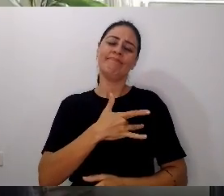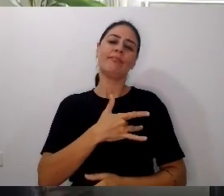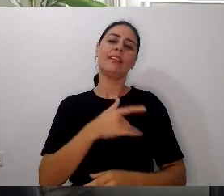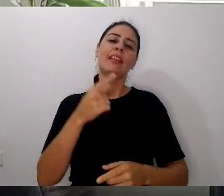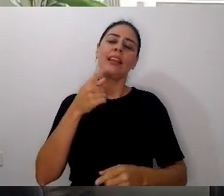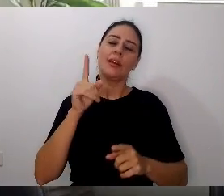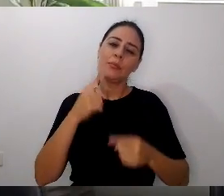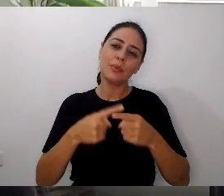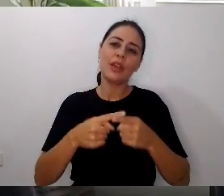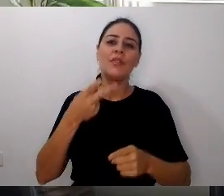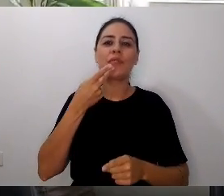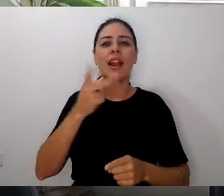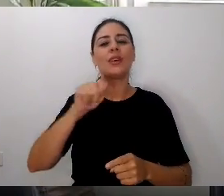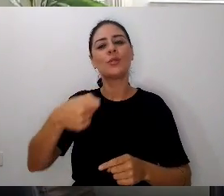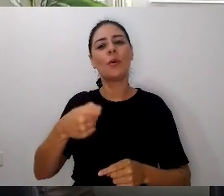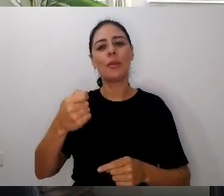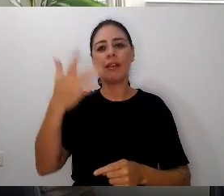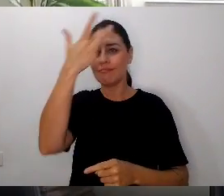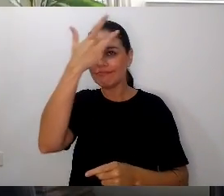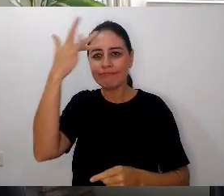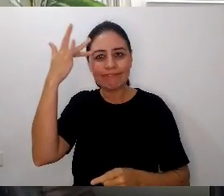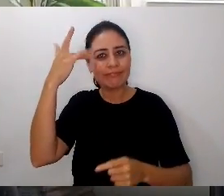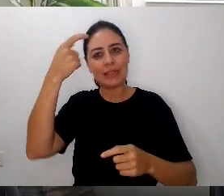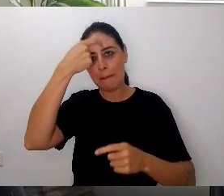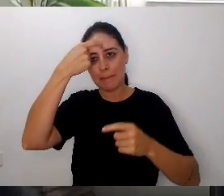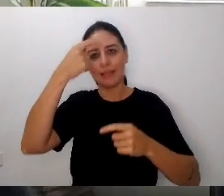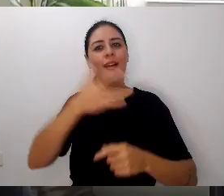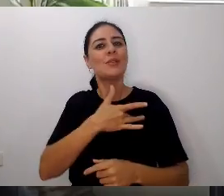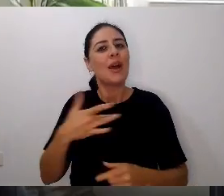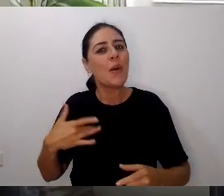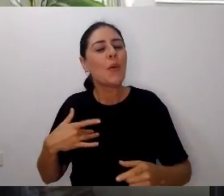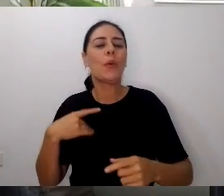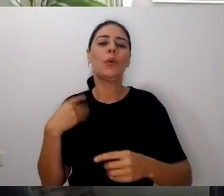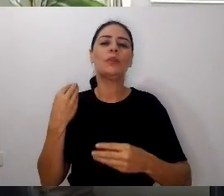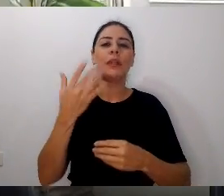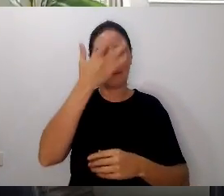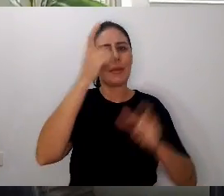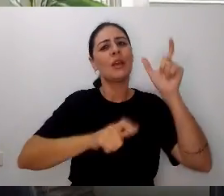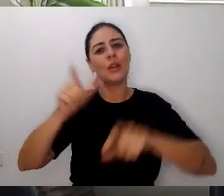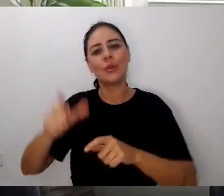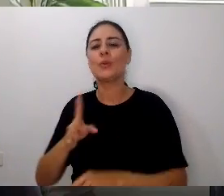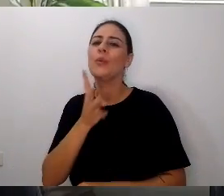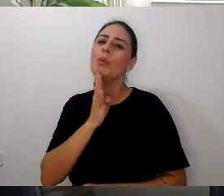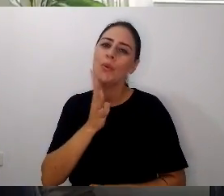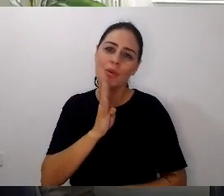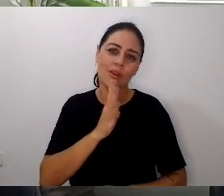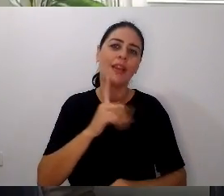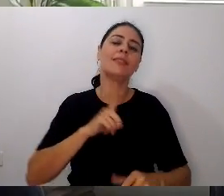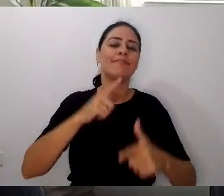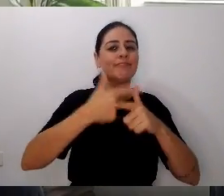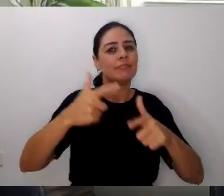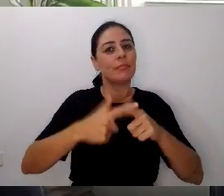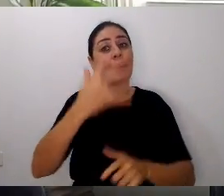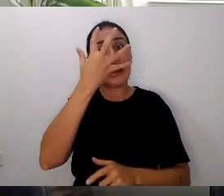sobre saúde mental, quantas pessoas que a gente não conhece que estão tendo problemas seríssimos justamente pela